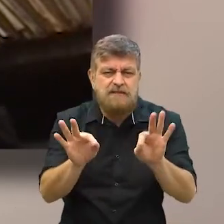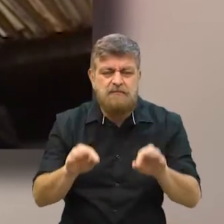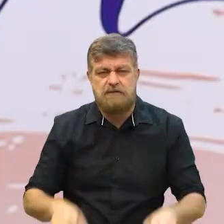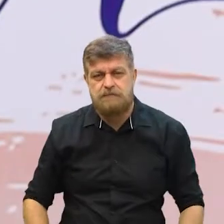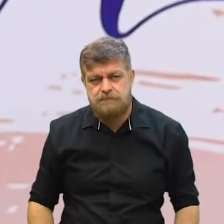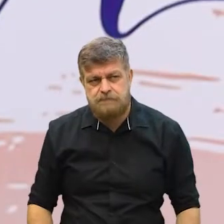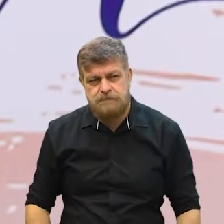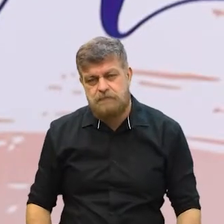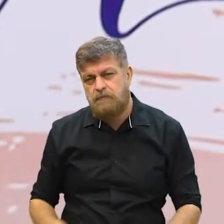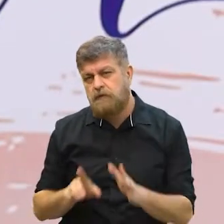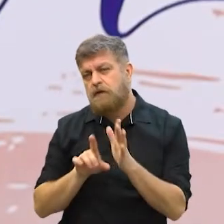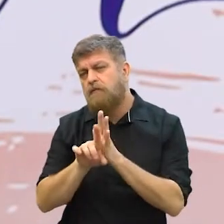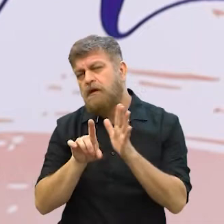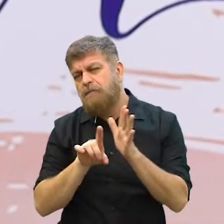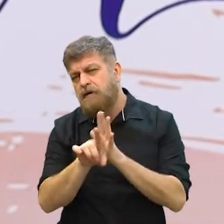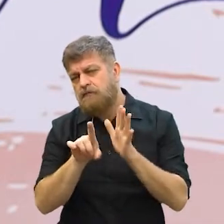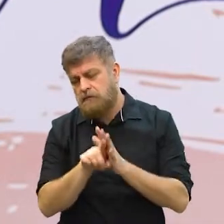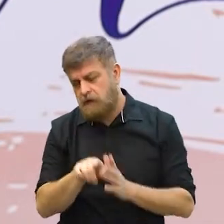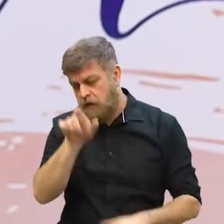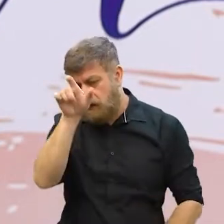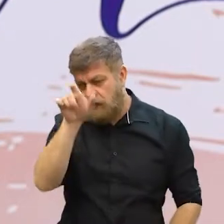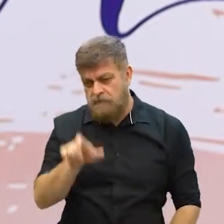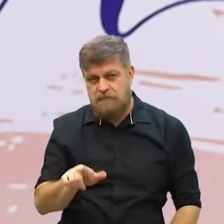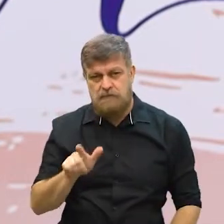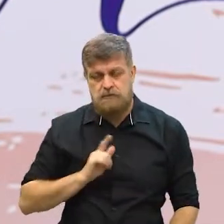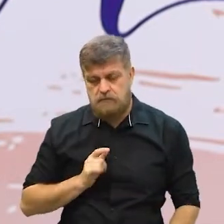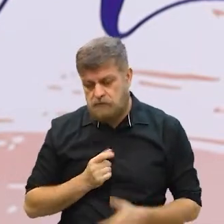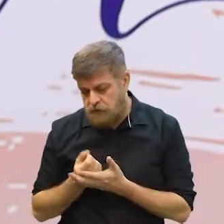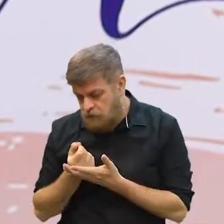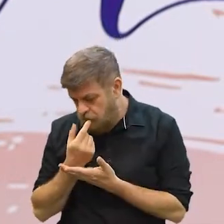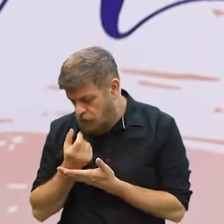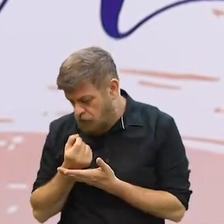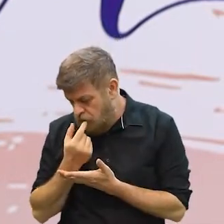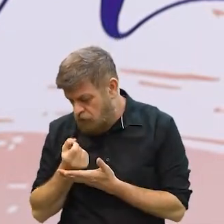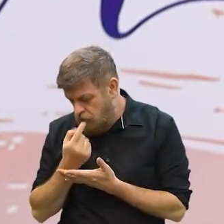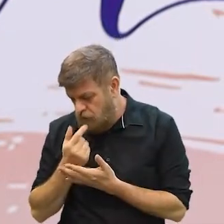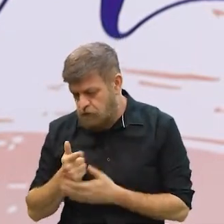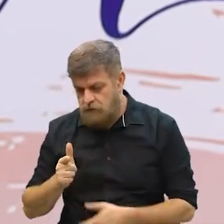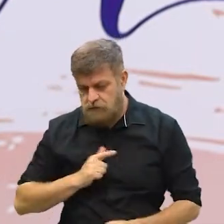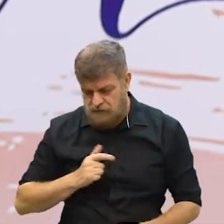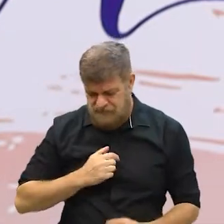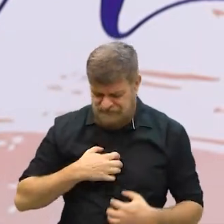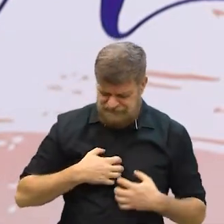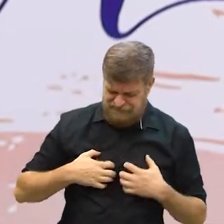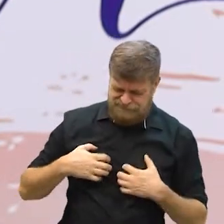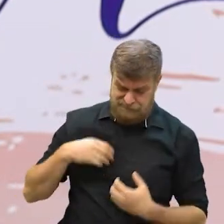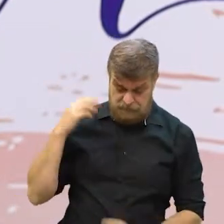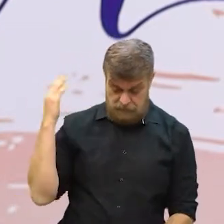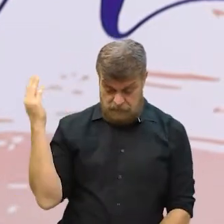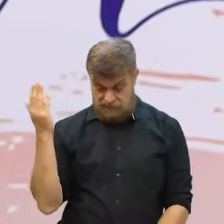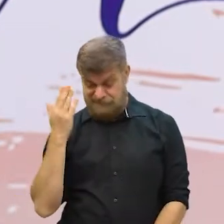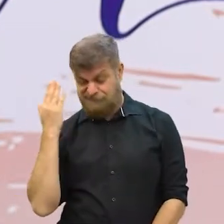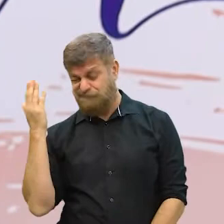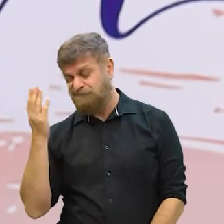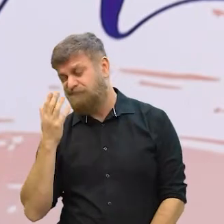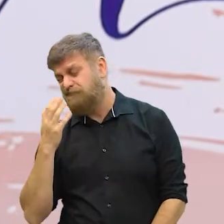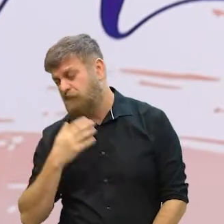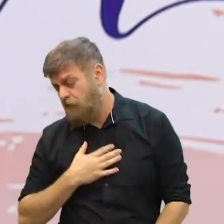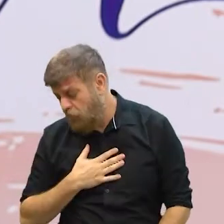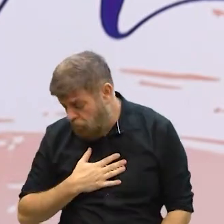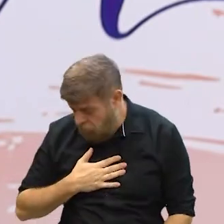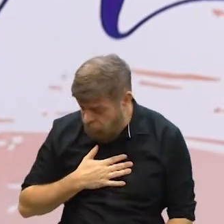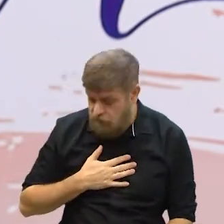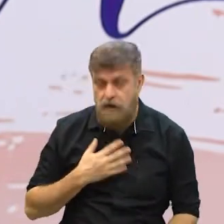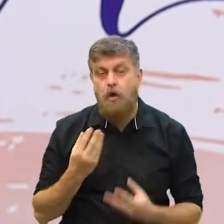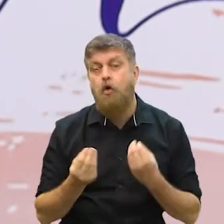simples. Eu tenho que perguntar isso para o senhor, a pessoa que toma essa medicação tem algum efeito colateral? Como que é a vida da pessoa que está